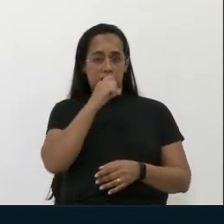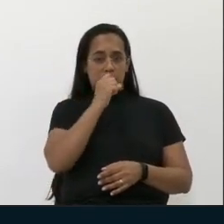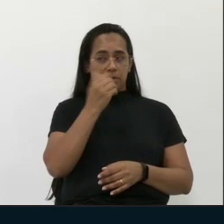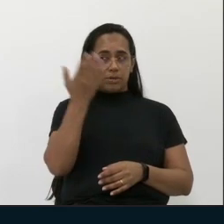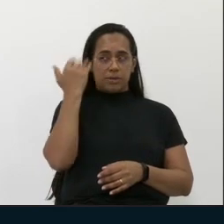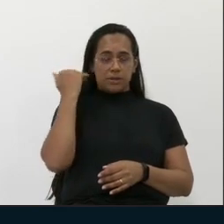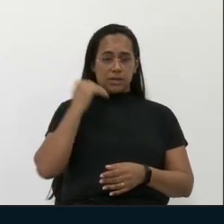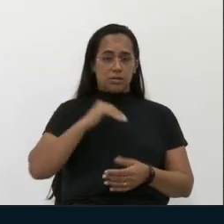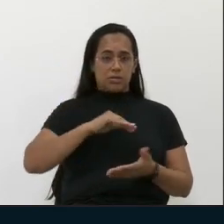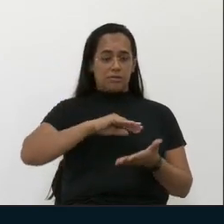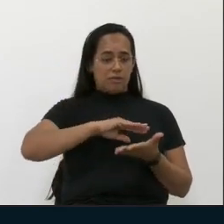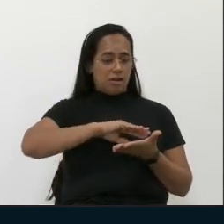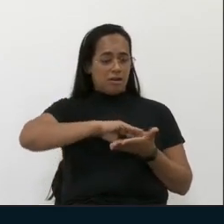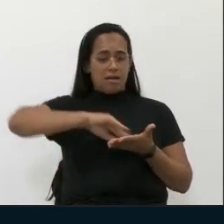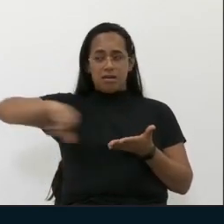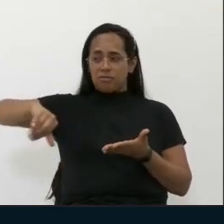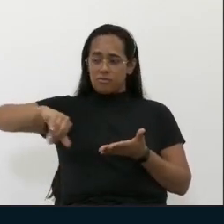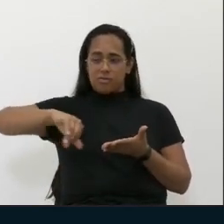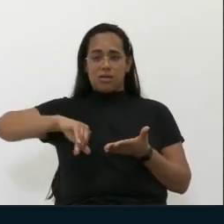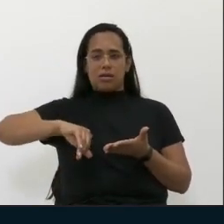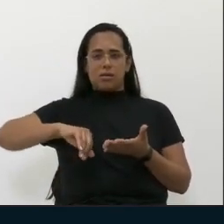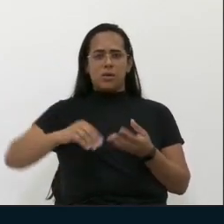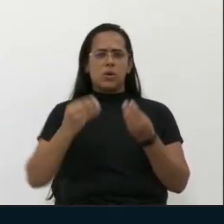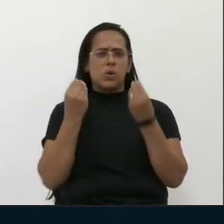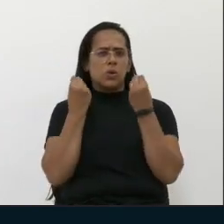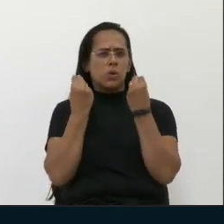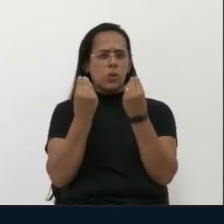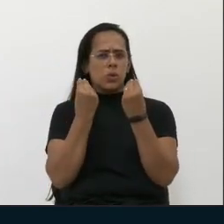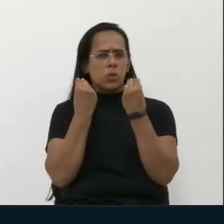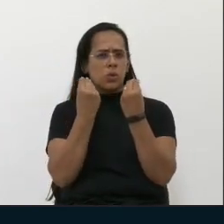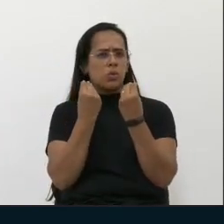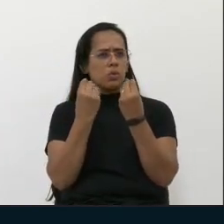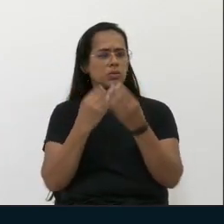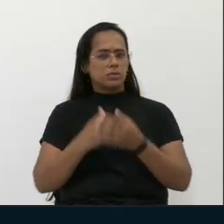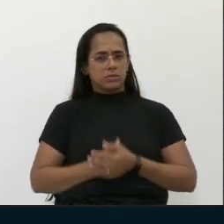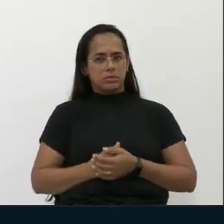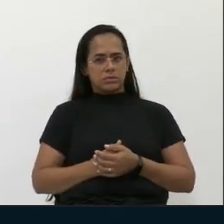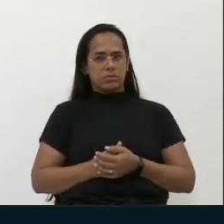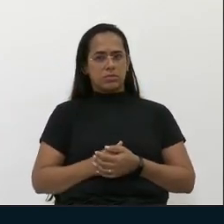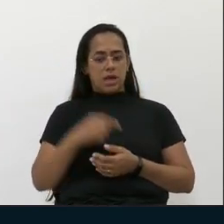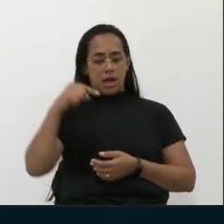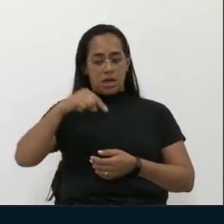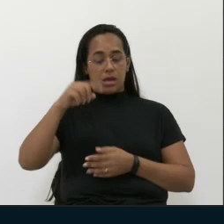casa todos podem manifestar a sua opinião.